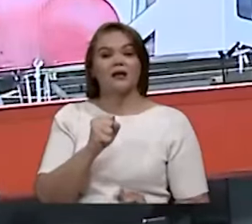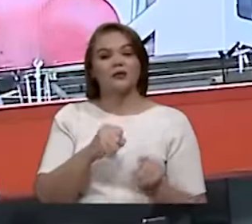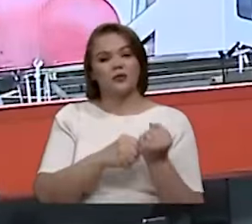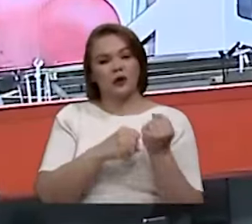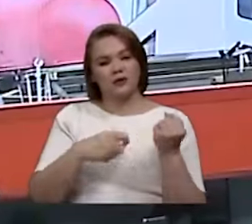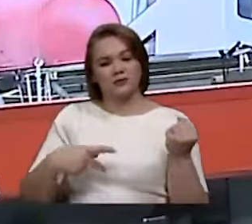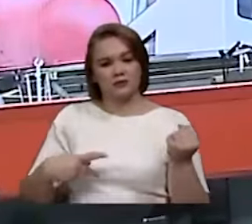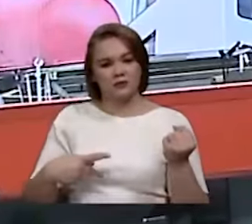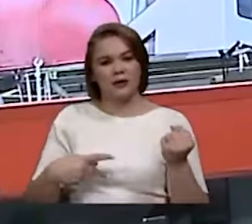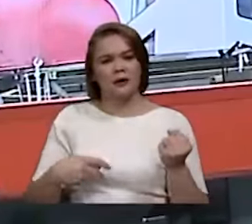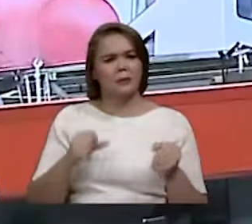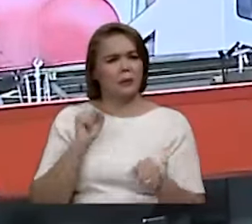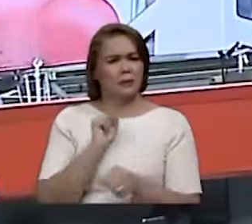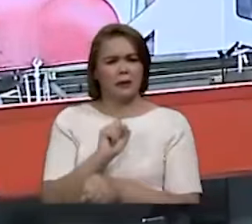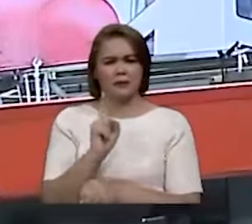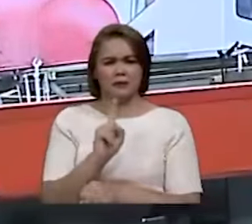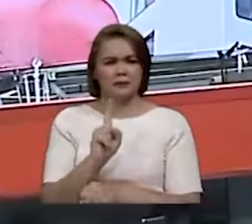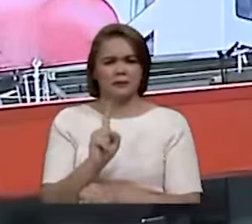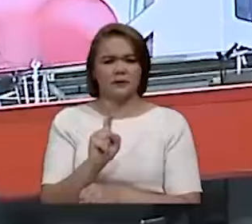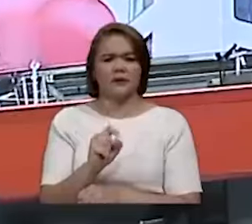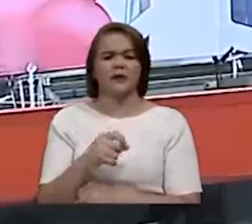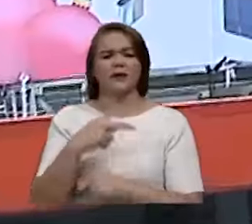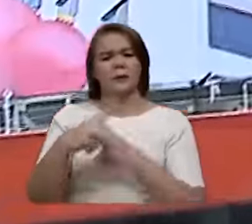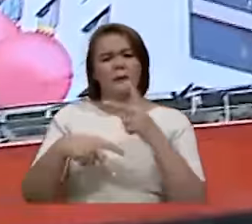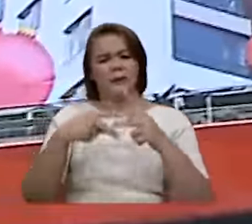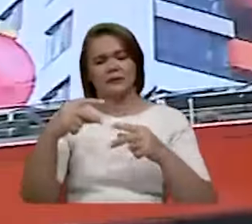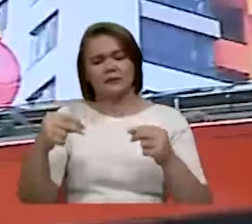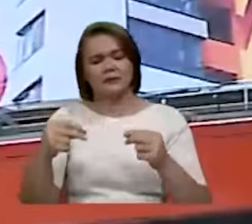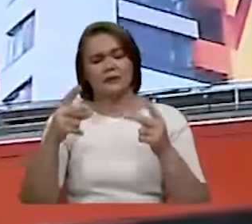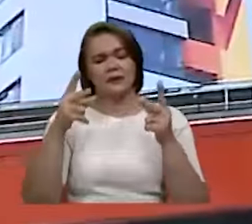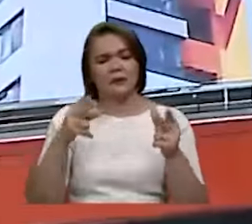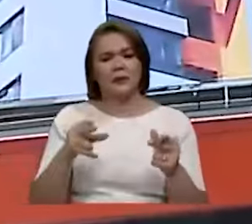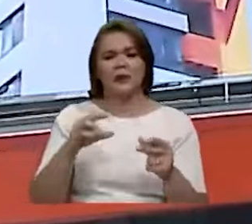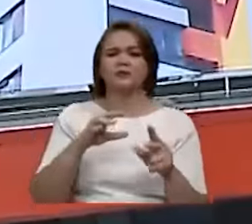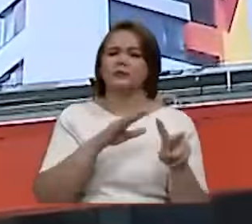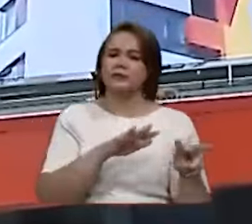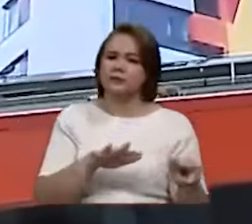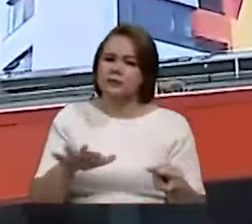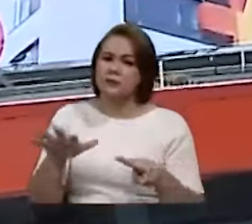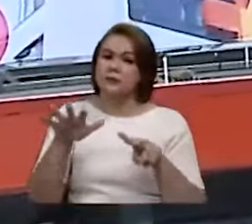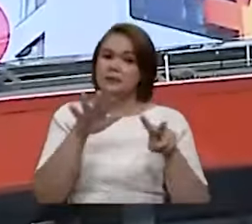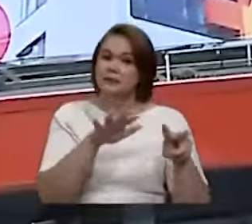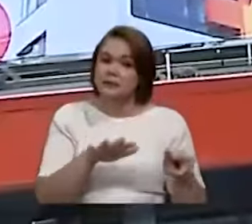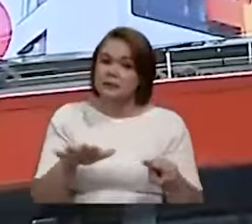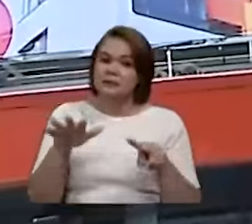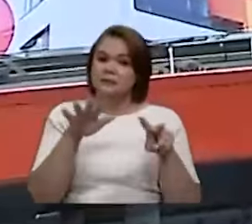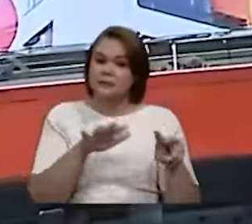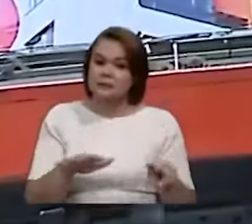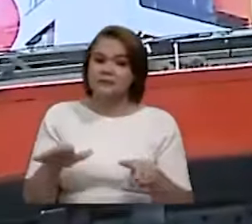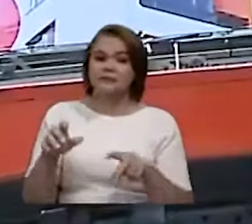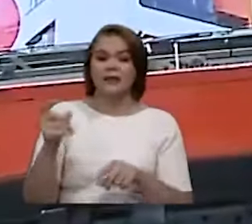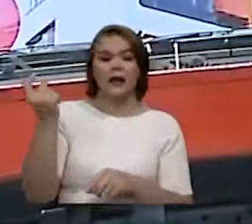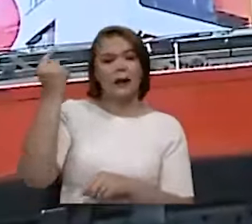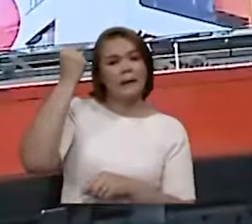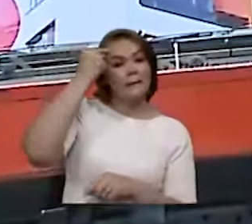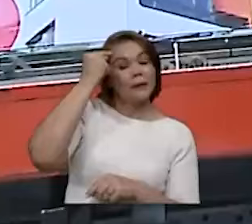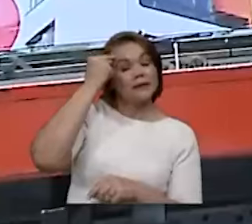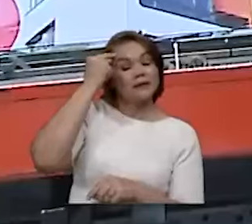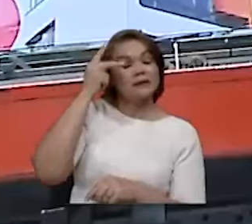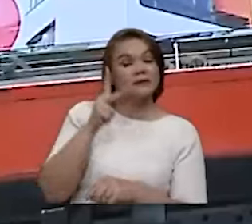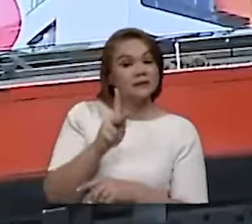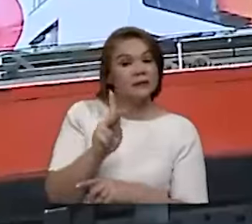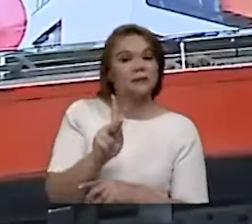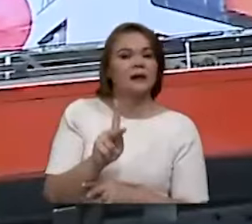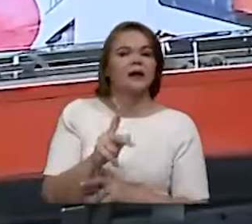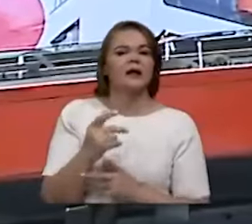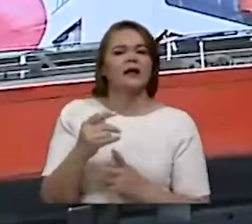mesmo. E não para por aí. Uma premiação como essa, sabe, toda semana... O Caju Cap tem uma equipe que pensa sempre e o gerente informou,